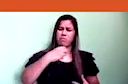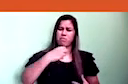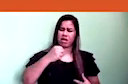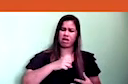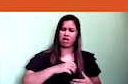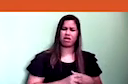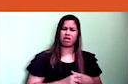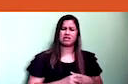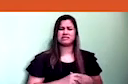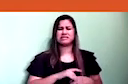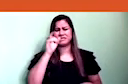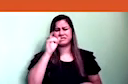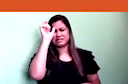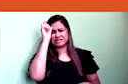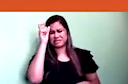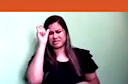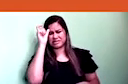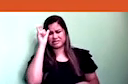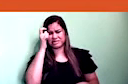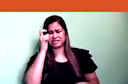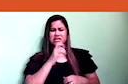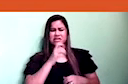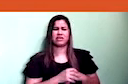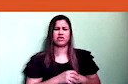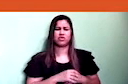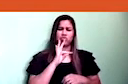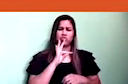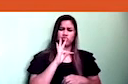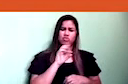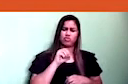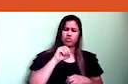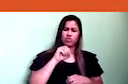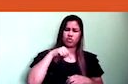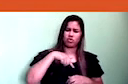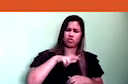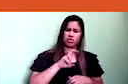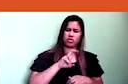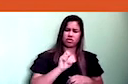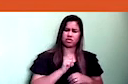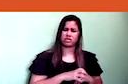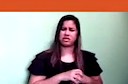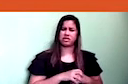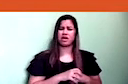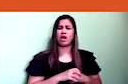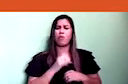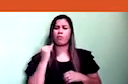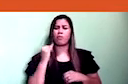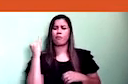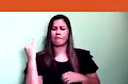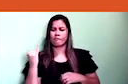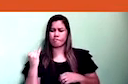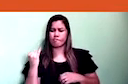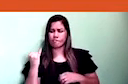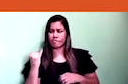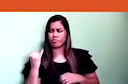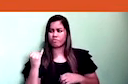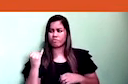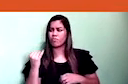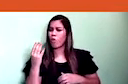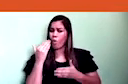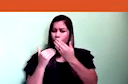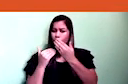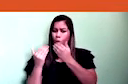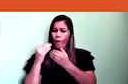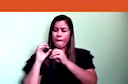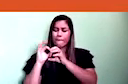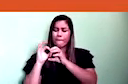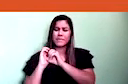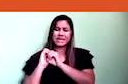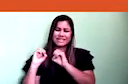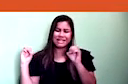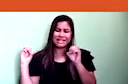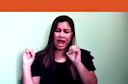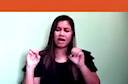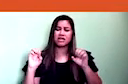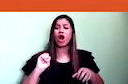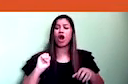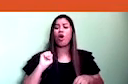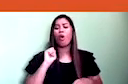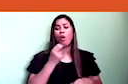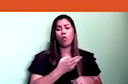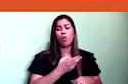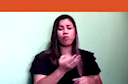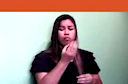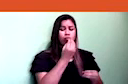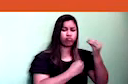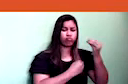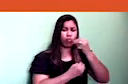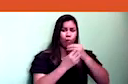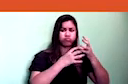transtorno conversivo, obsessivo compulsivo, anorexia ou bulimia, né? Hipocondria, são todos